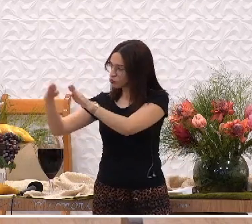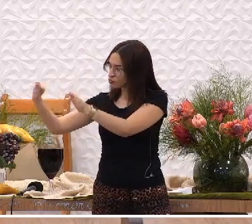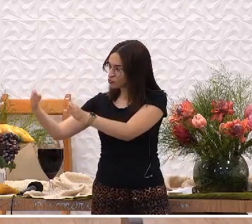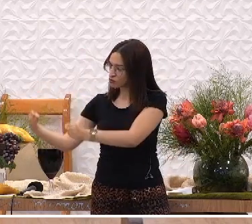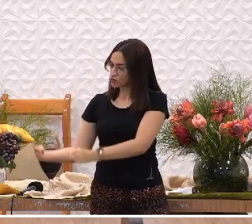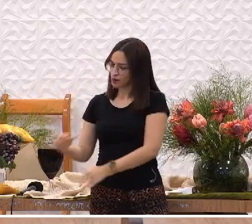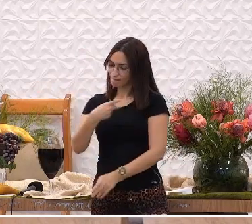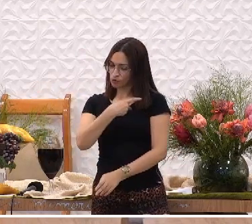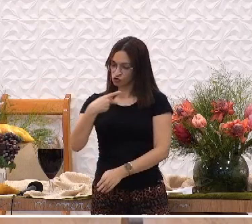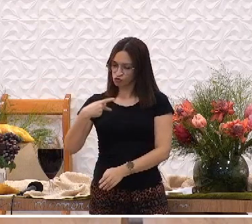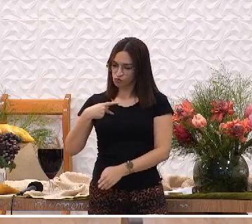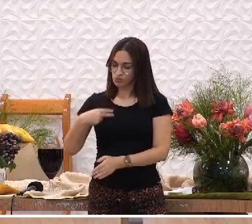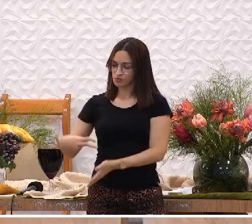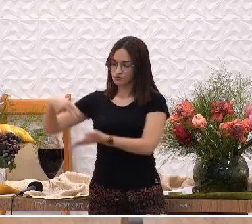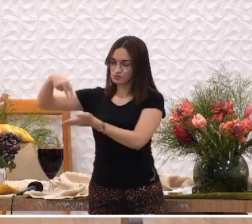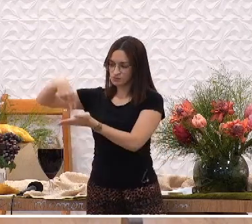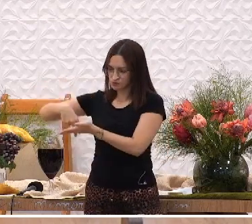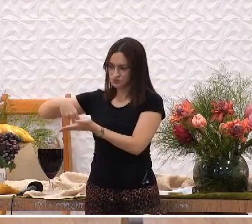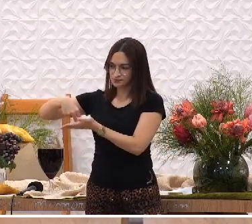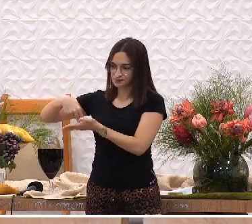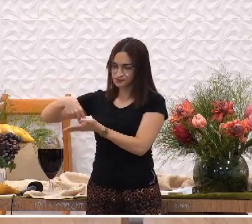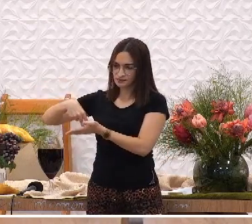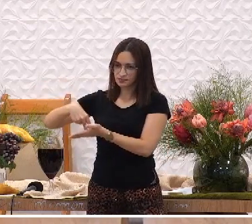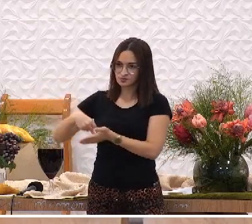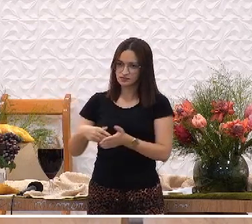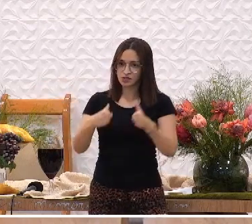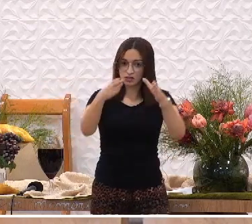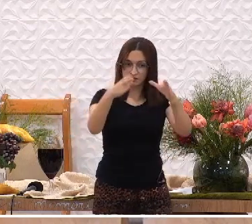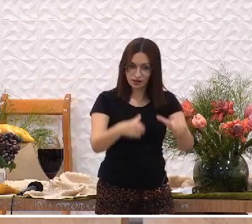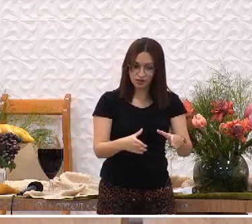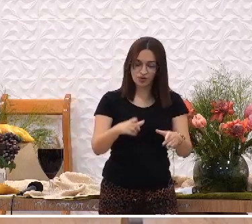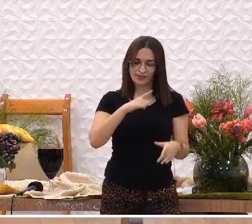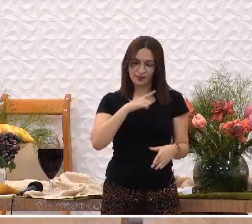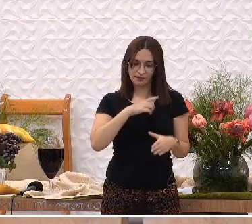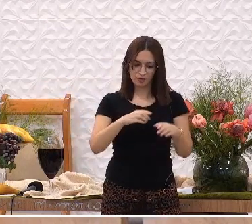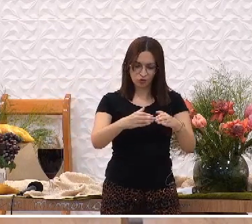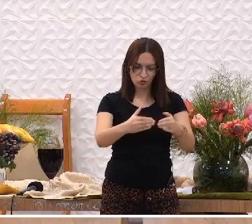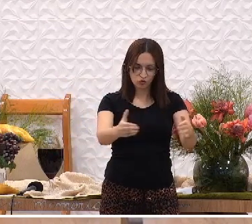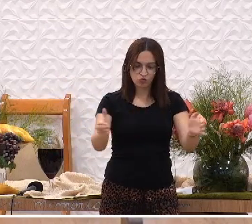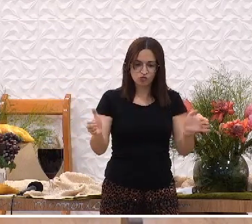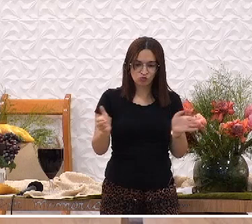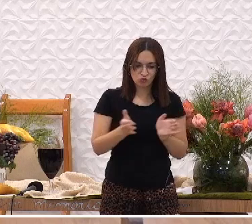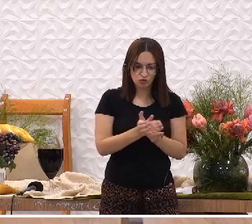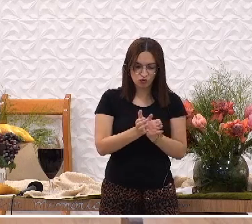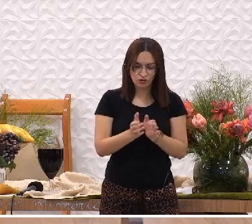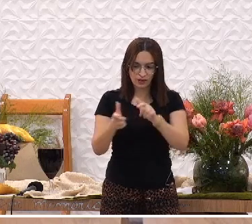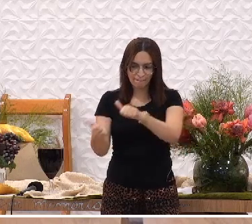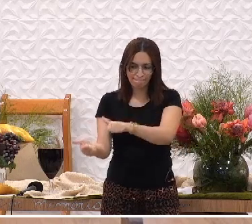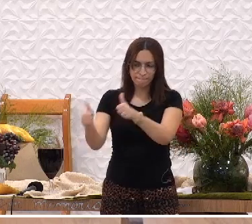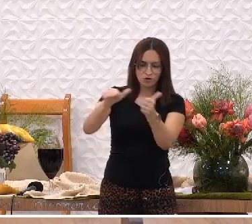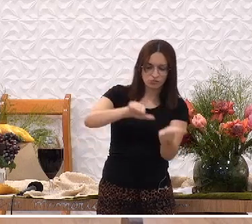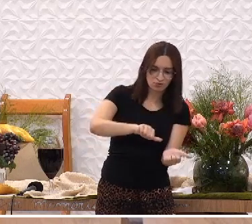prega. E no centro também, um pouco mais à frente, tem a pia batismal, ou seja, palavra e sacramentos. E nesse caso aí é interessante porque eles formam tipo